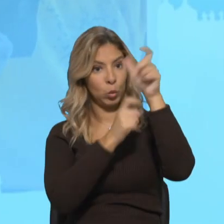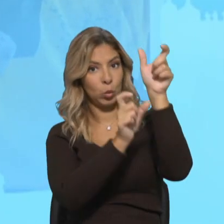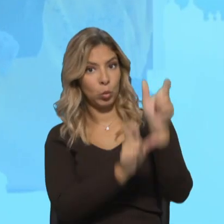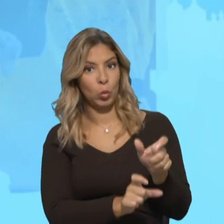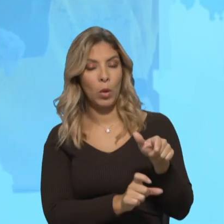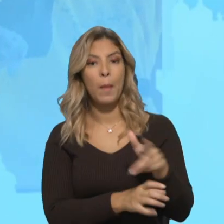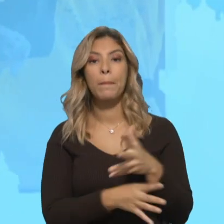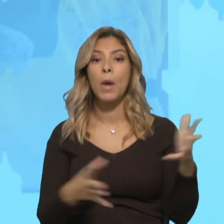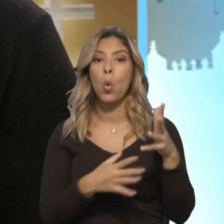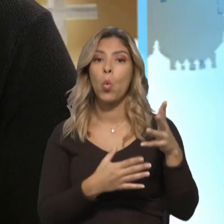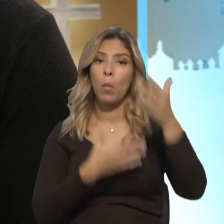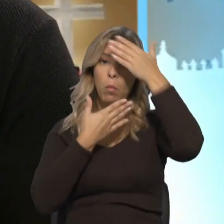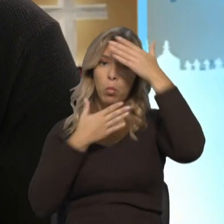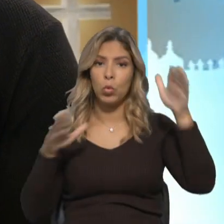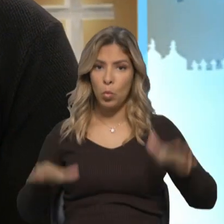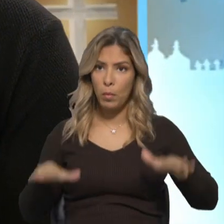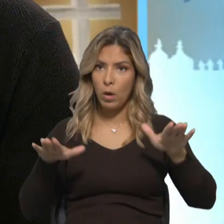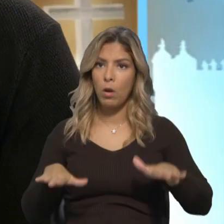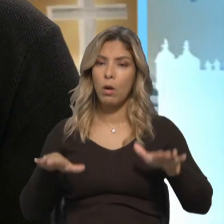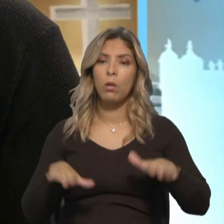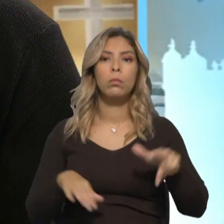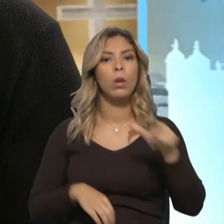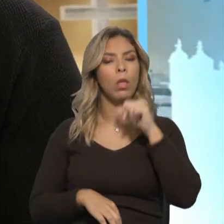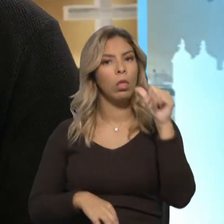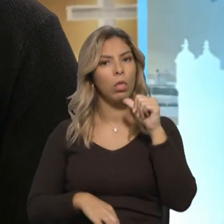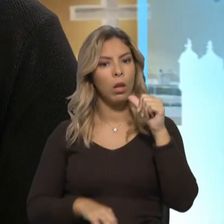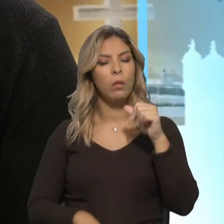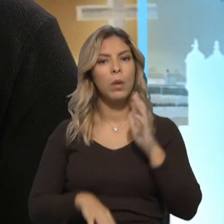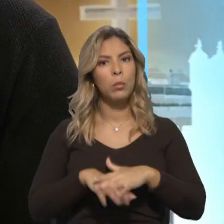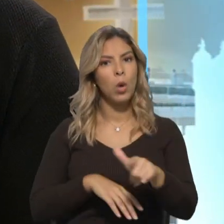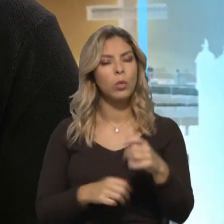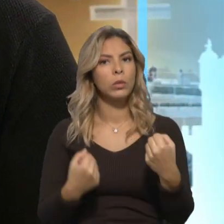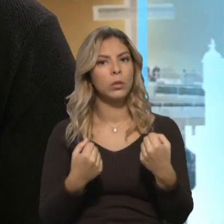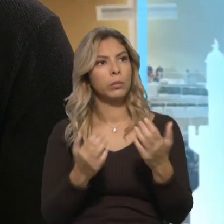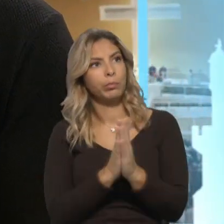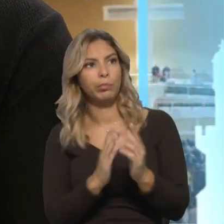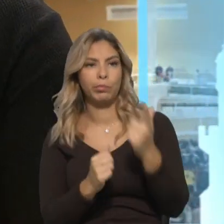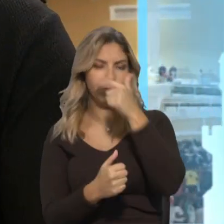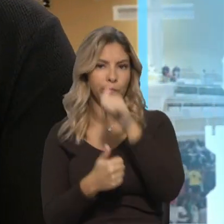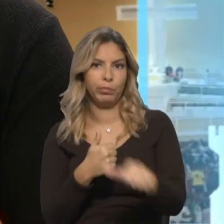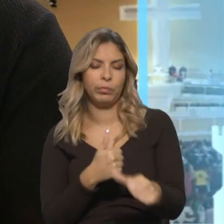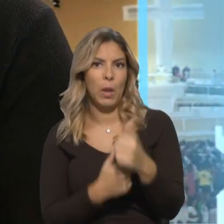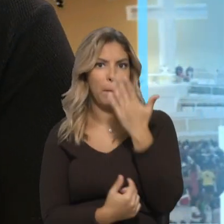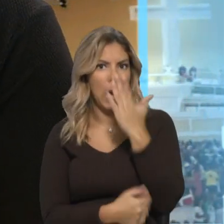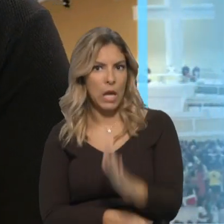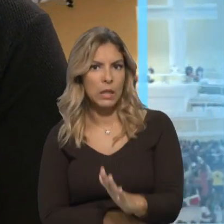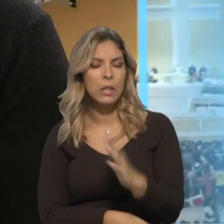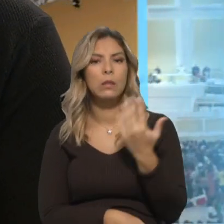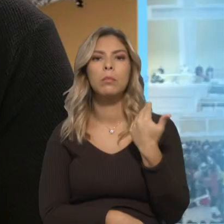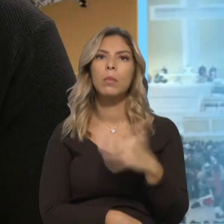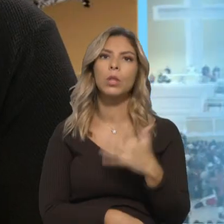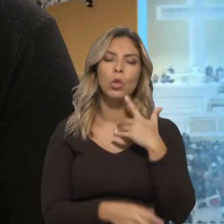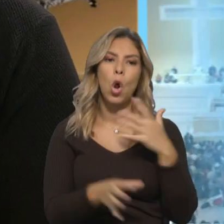eram muçulmanos, por exemplo. Então há também a questão do diálogo interreligioso, há a questão das várias periferias e minorias